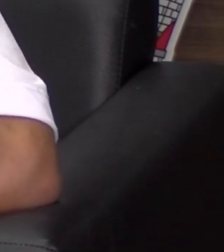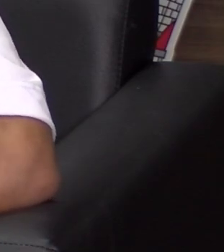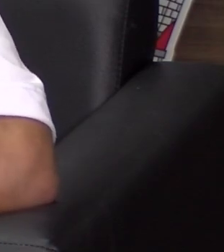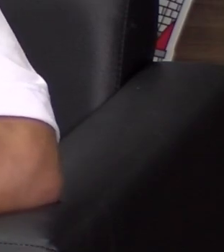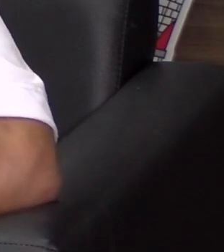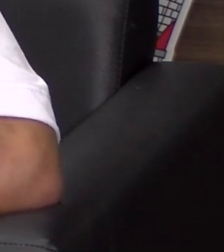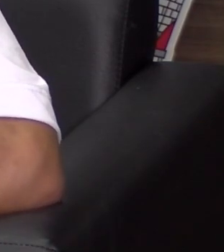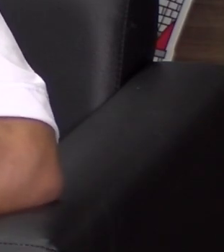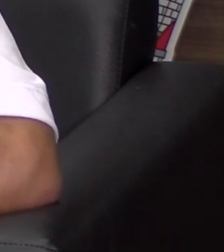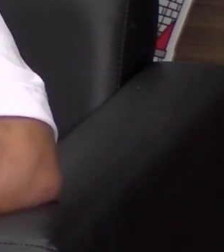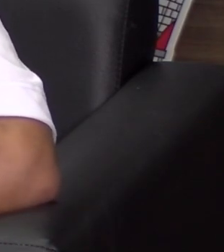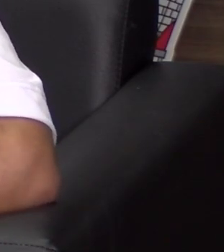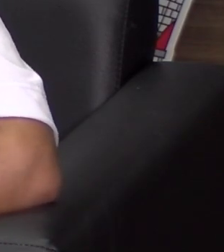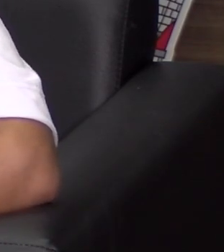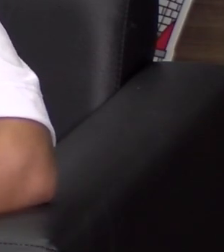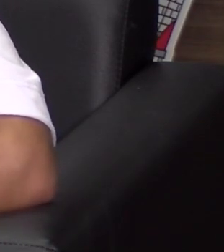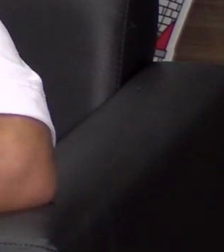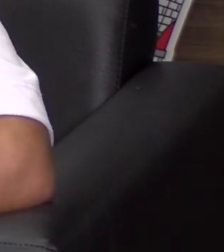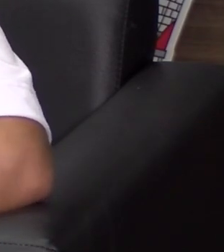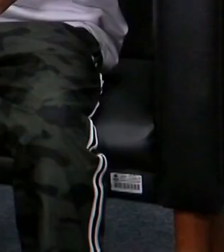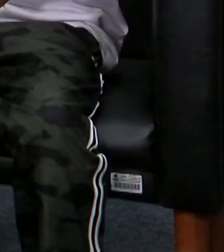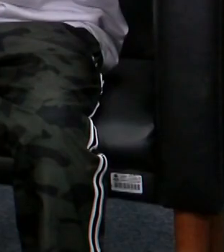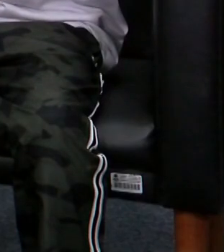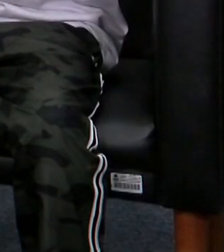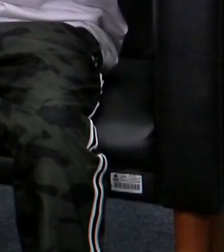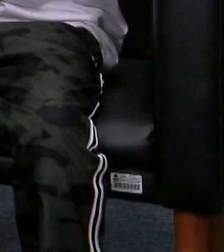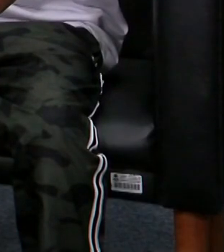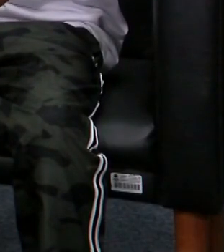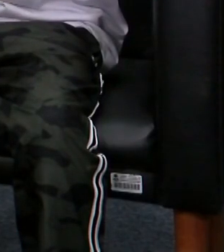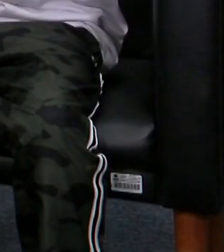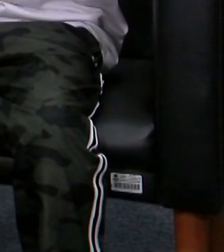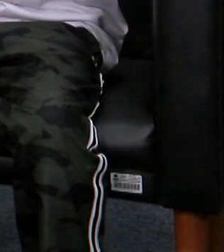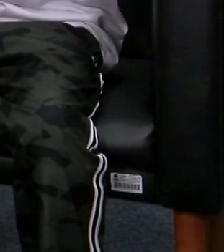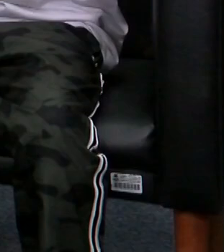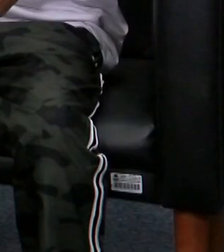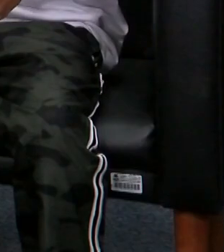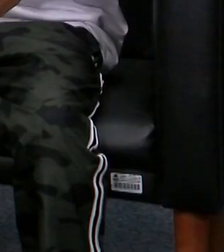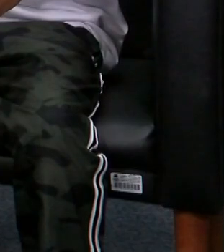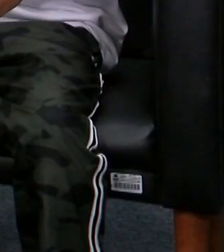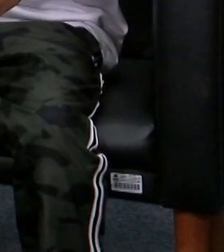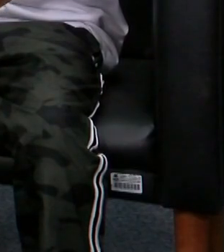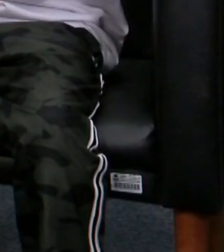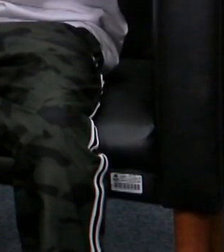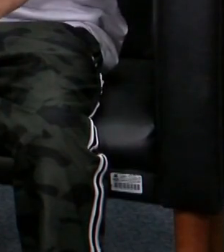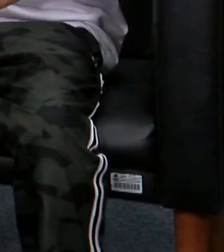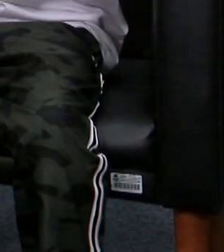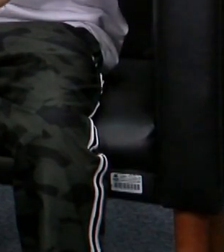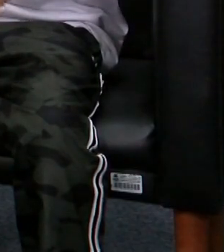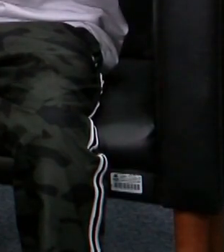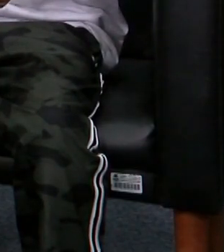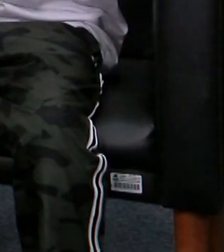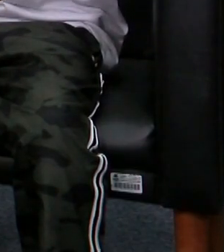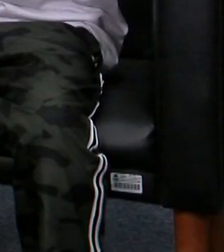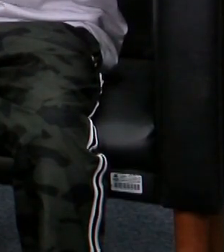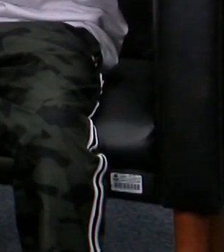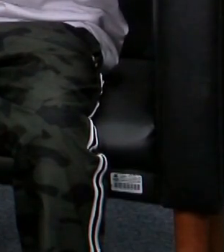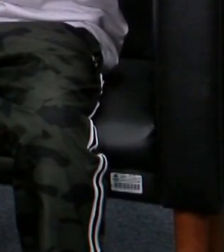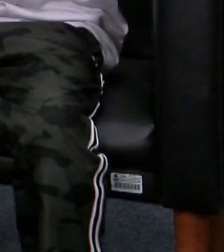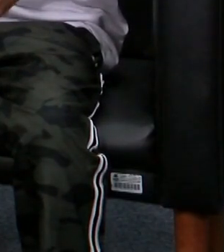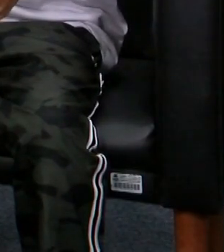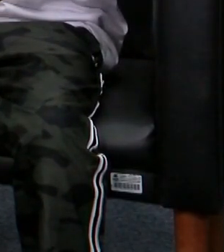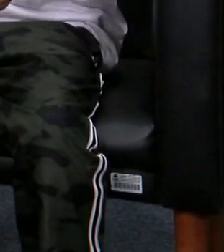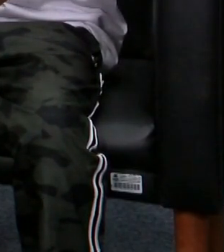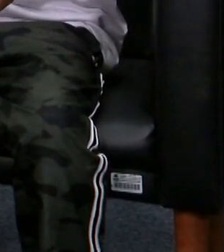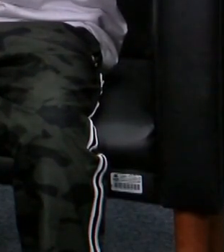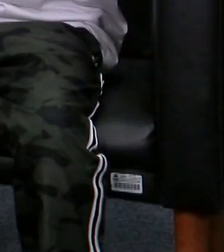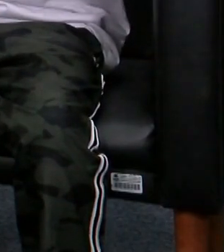com o surgimento das placas solares, da energia solar que está aparecendo constantemente, ajudaria também a economizar na conta de